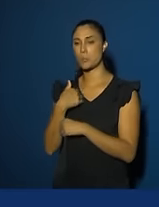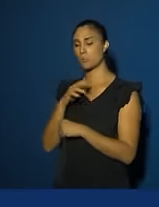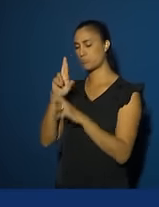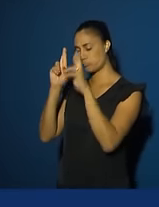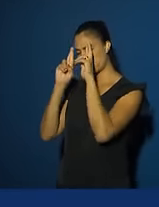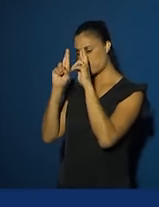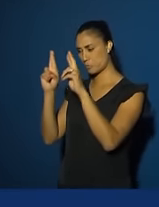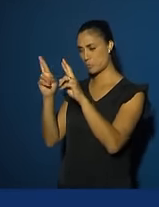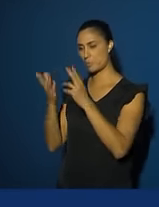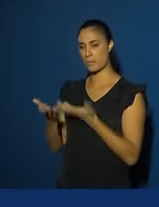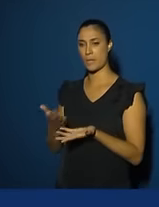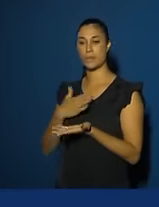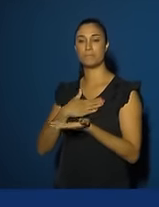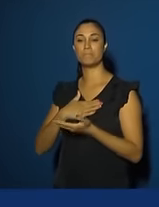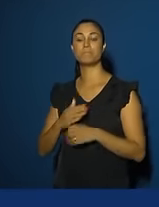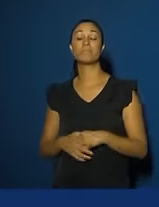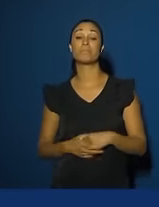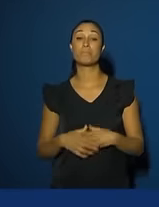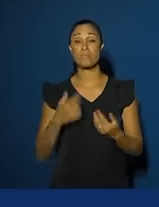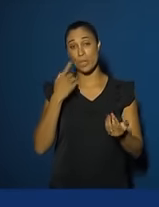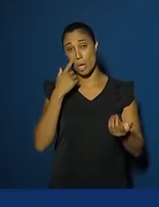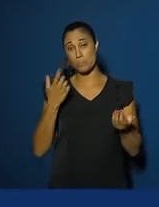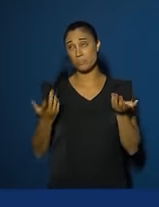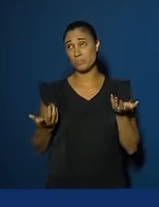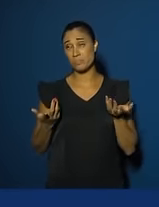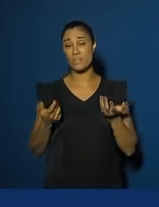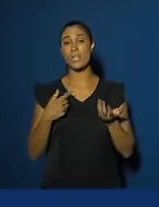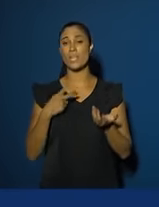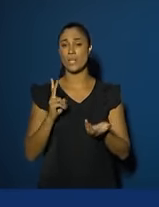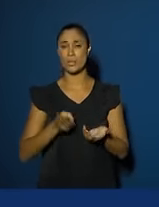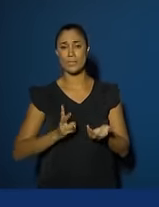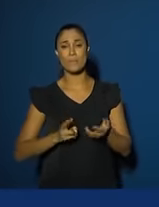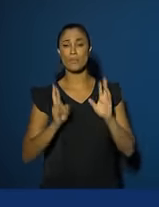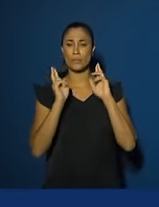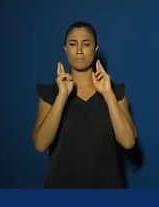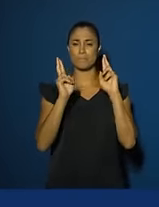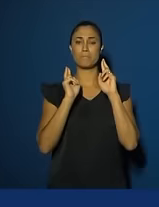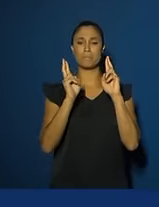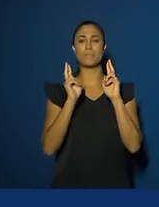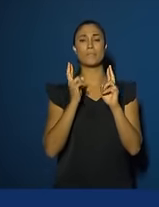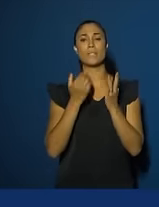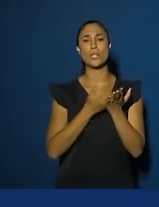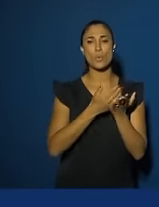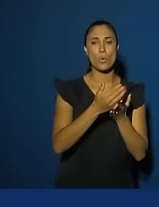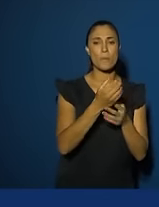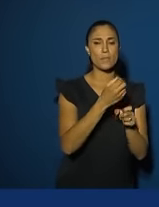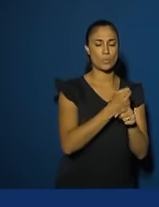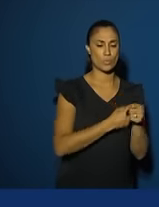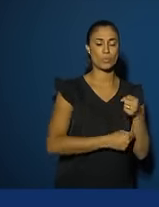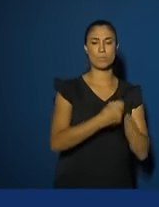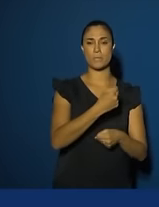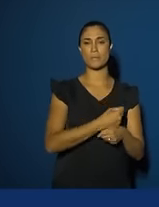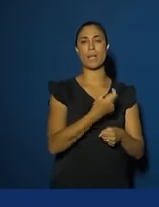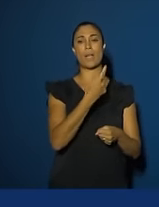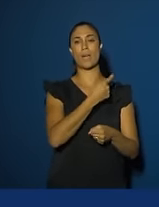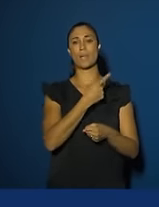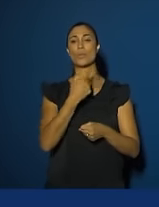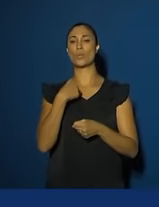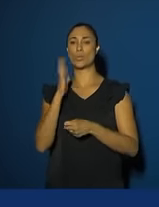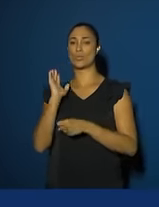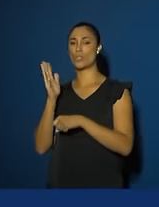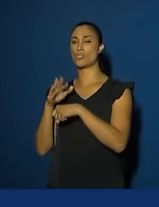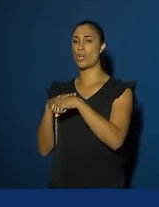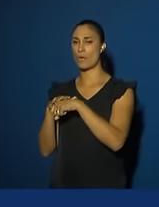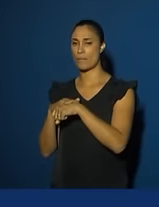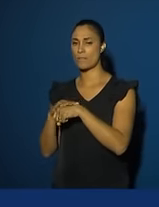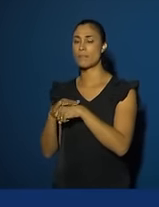respeito muito Olha eu eu sempre fui otimista desde o começo do ano passado você nós conversamos longamente